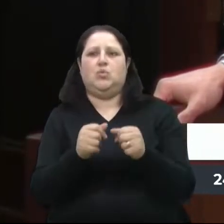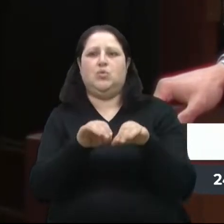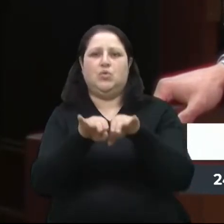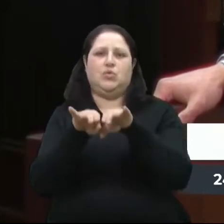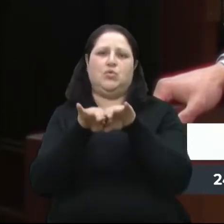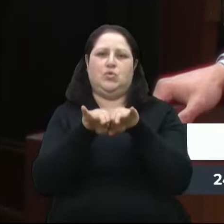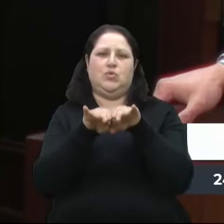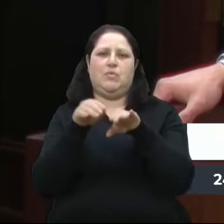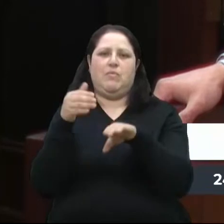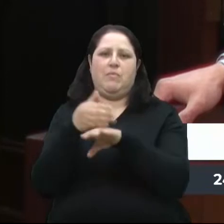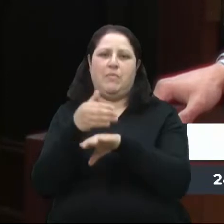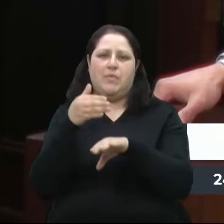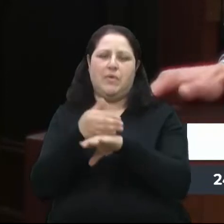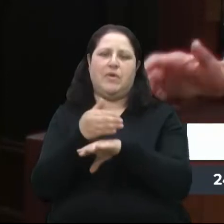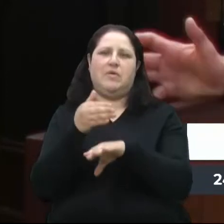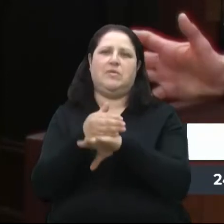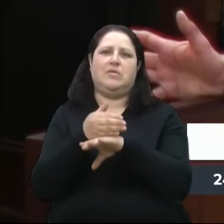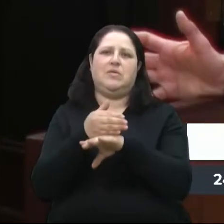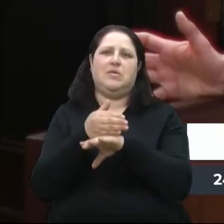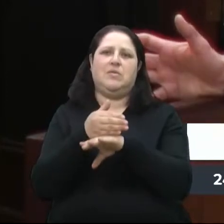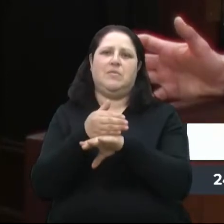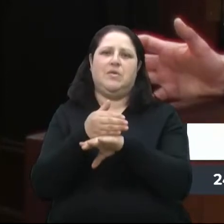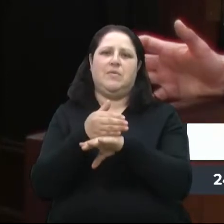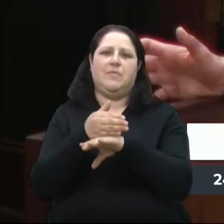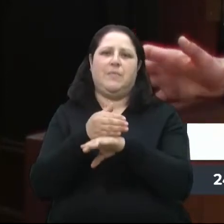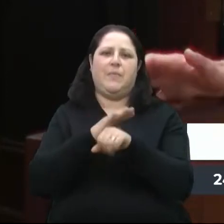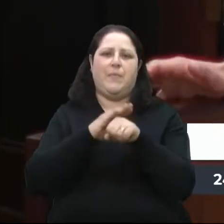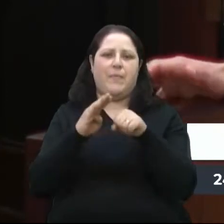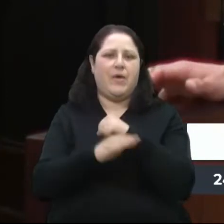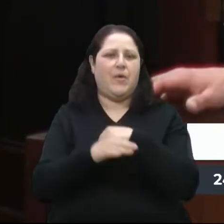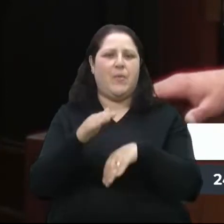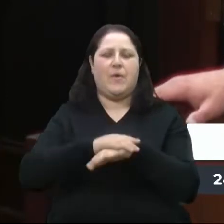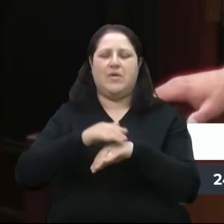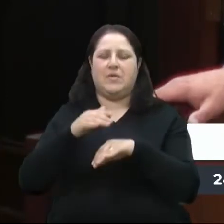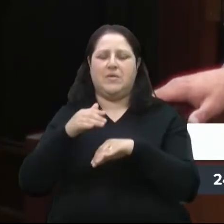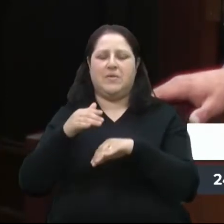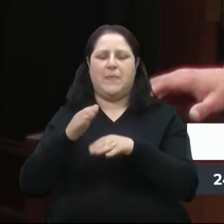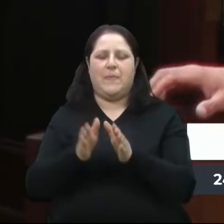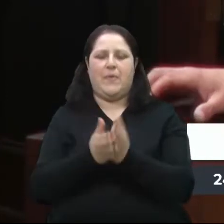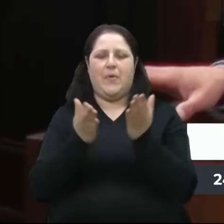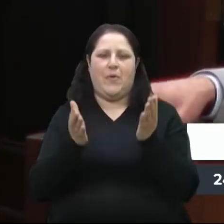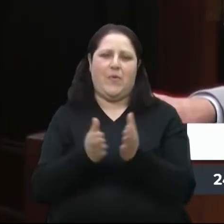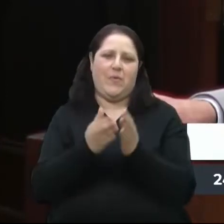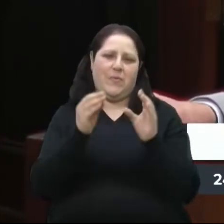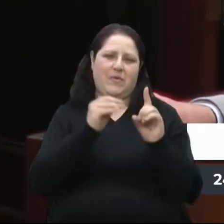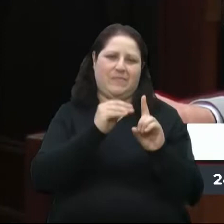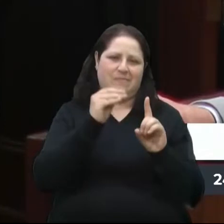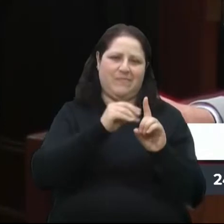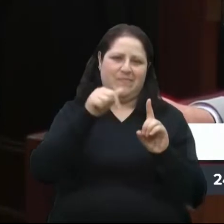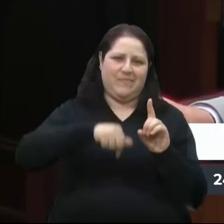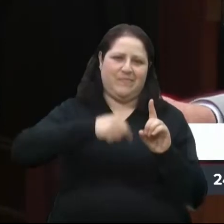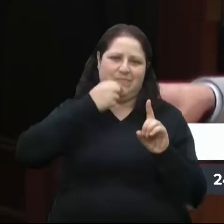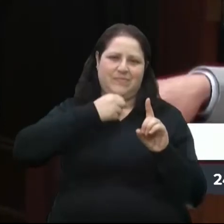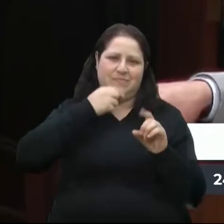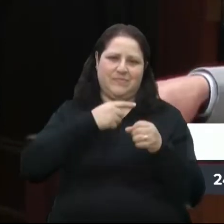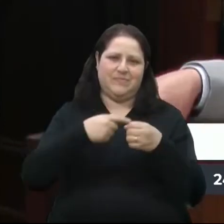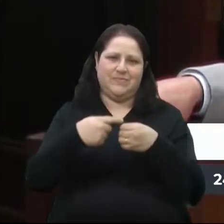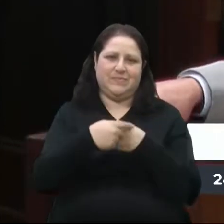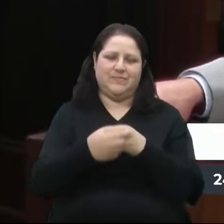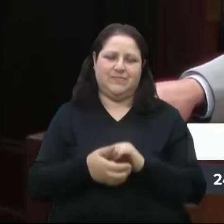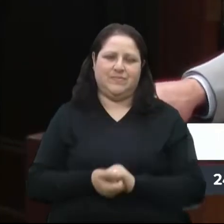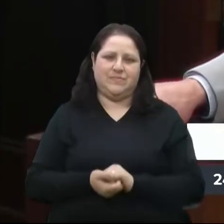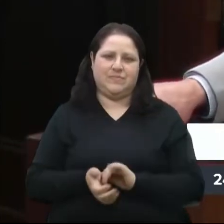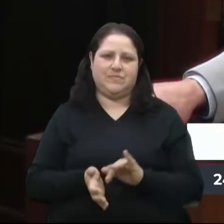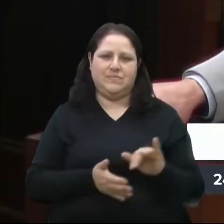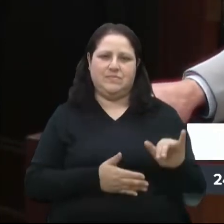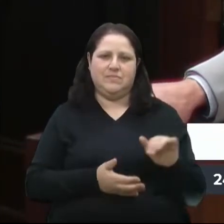frequentam ou circulam nos bairros de mais vulnerabilidade na nossa cidade de Caxias. E no dia de